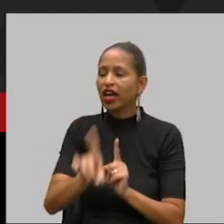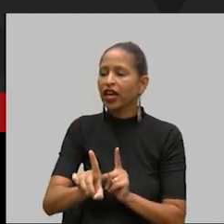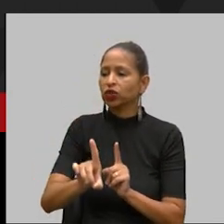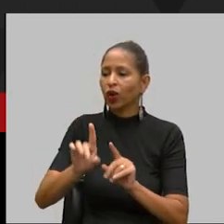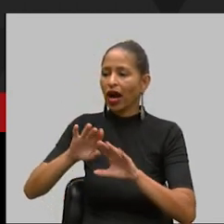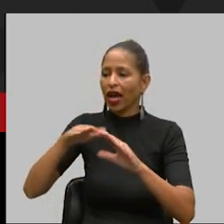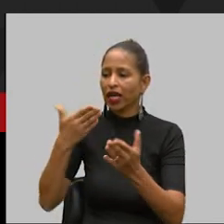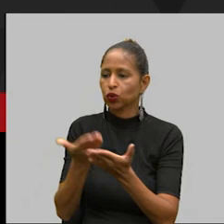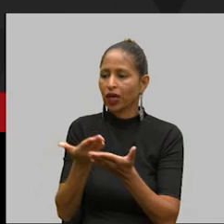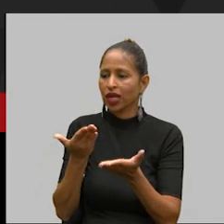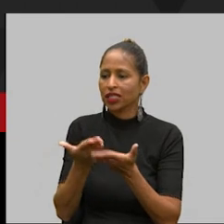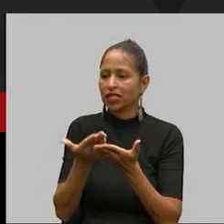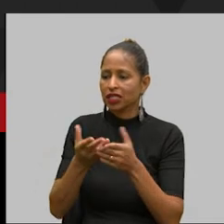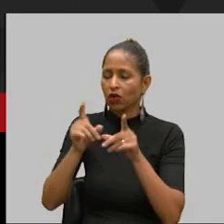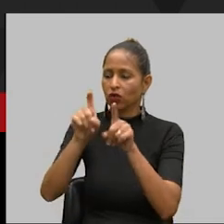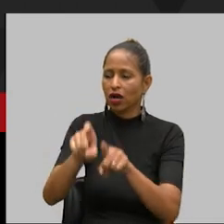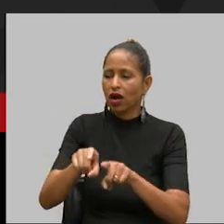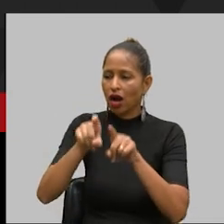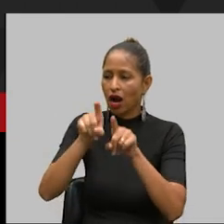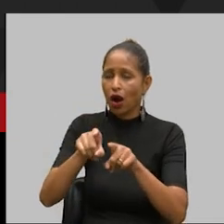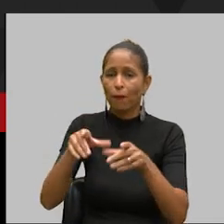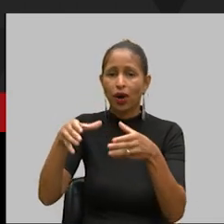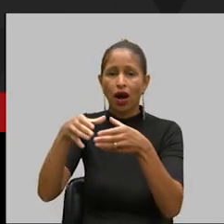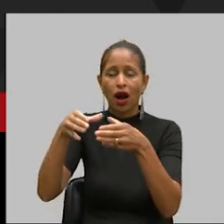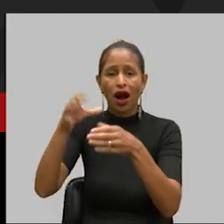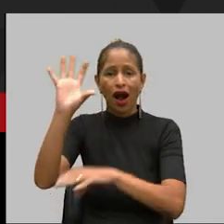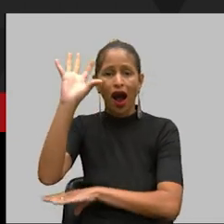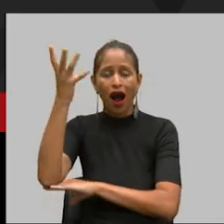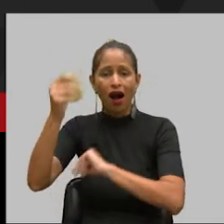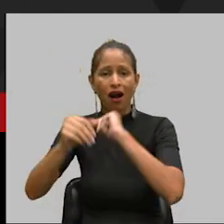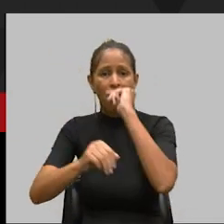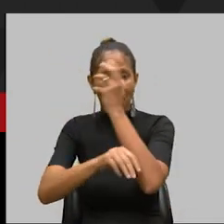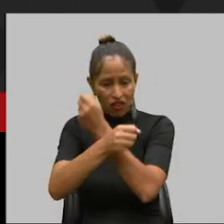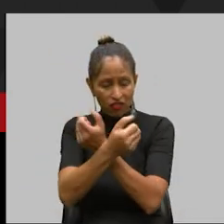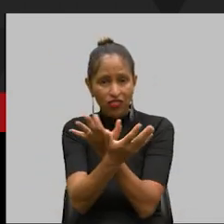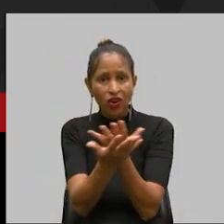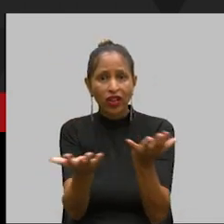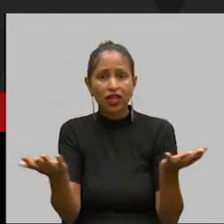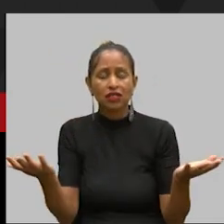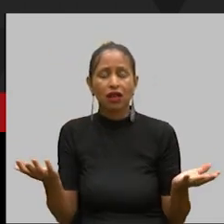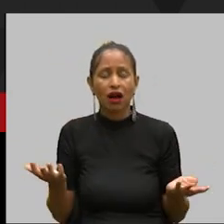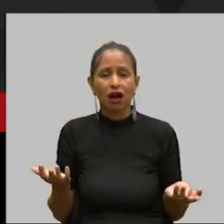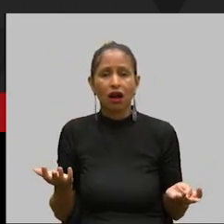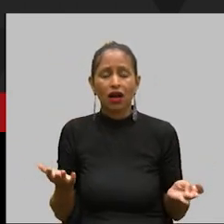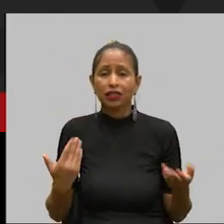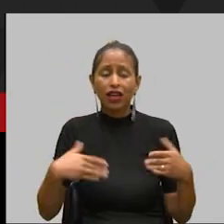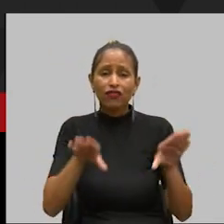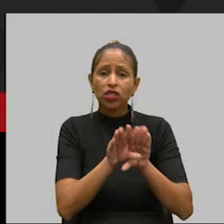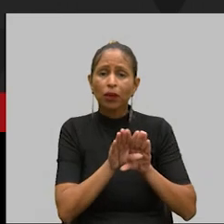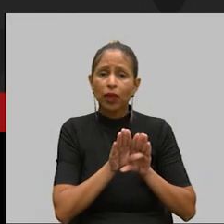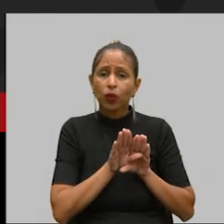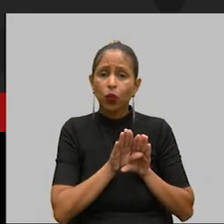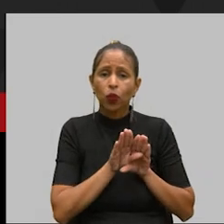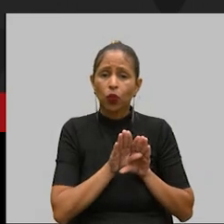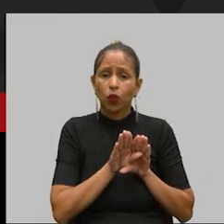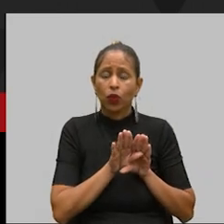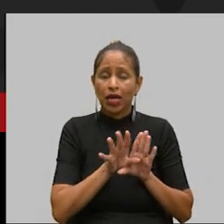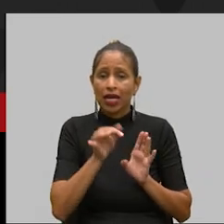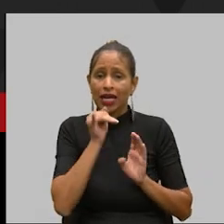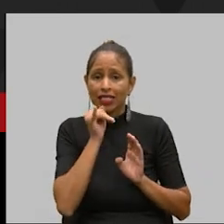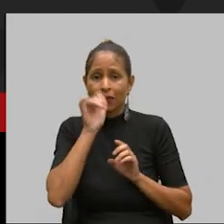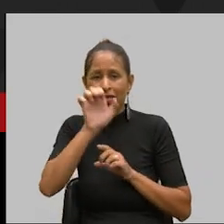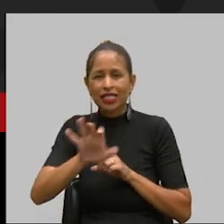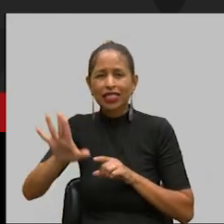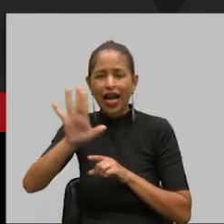educação escolar dos povos do campo das águas e das florestas e que cotidianamente tem um fechamento eh por exemplo o estado